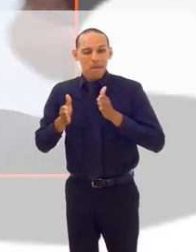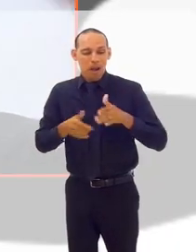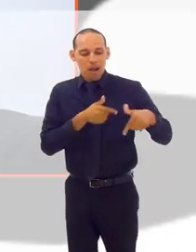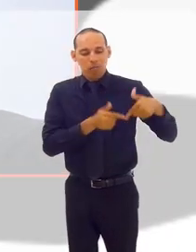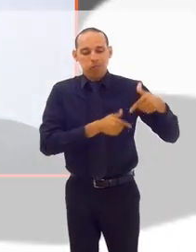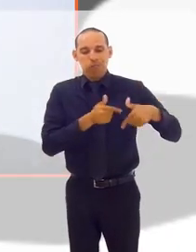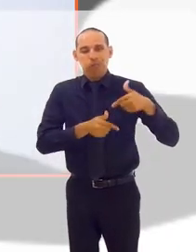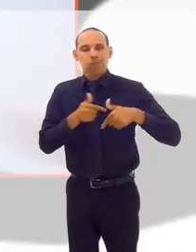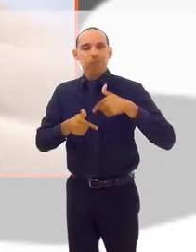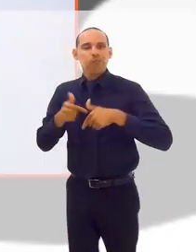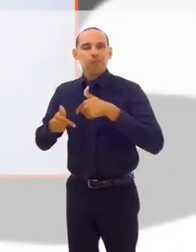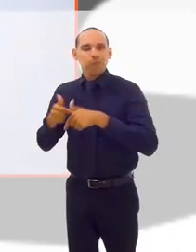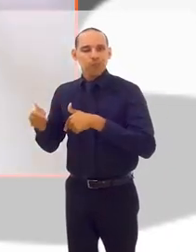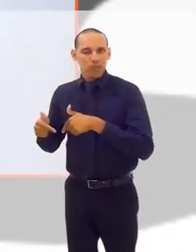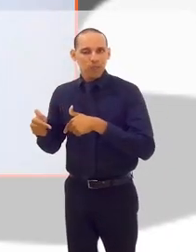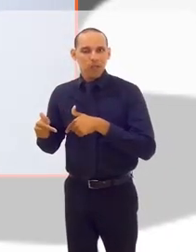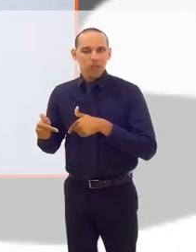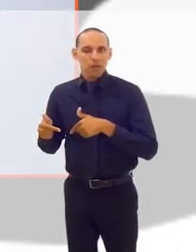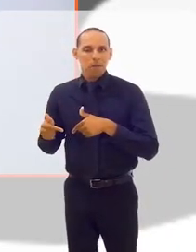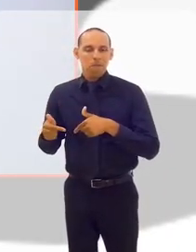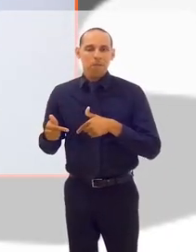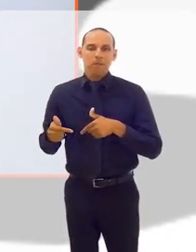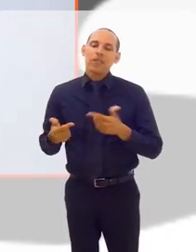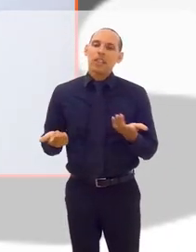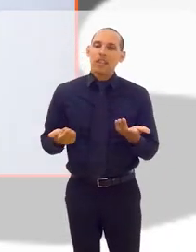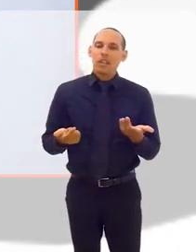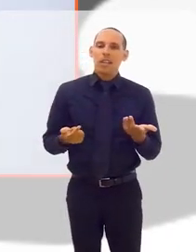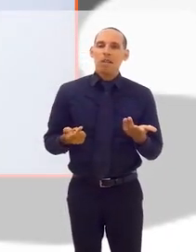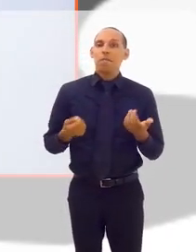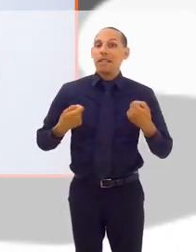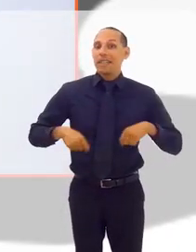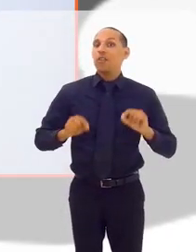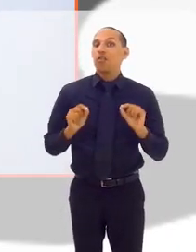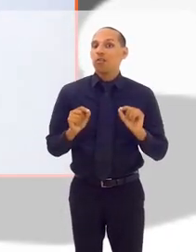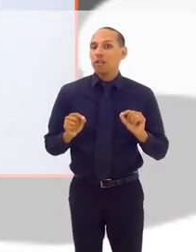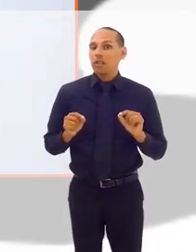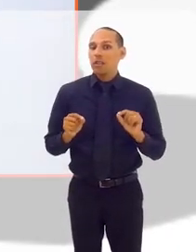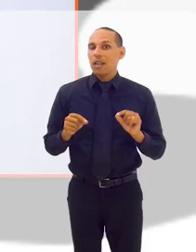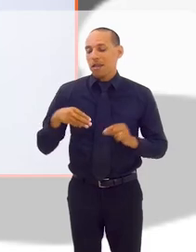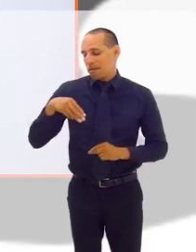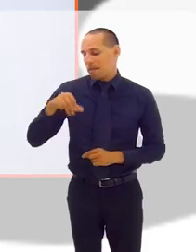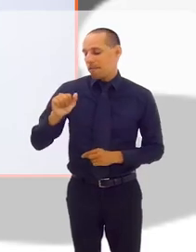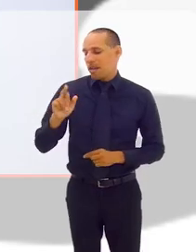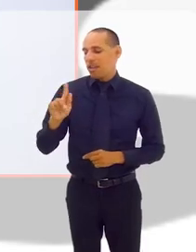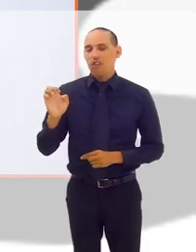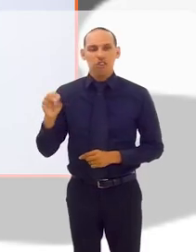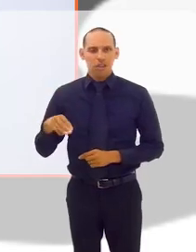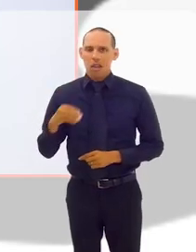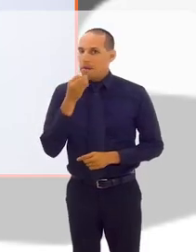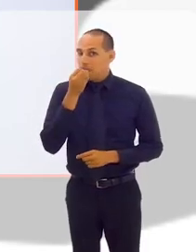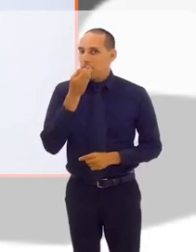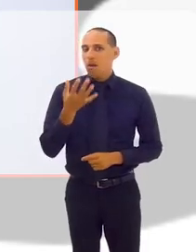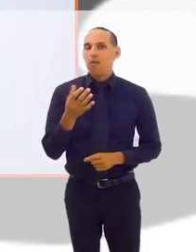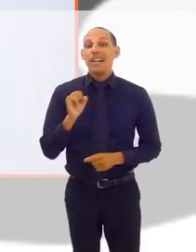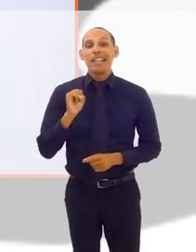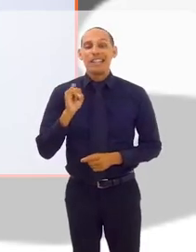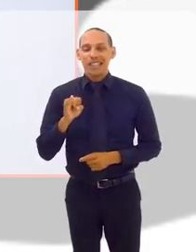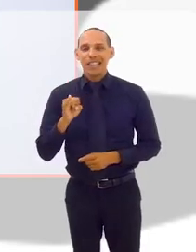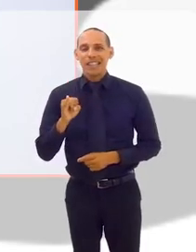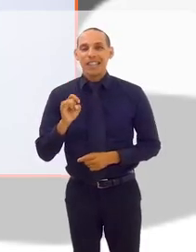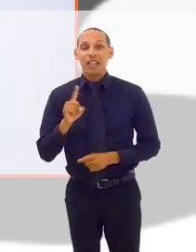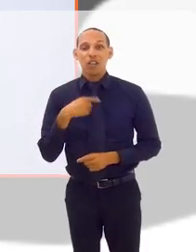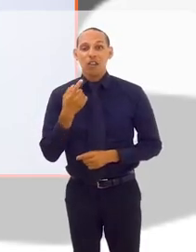essa cadeia que abrange o mercado, ela precisa ter uma margem muito boa. Se essa